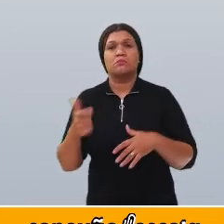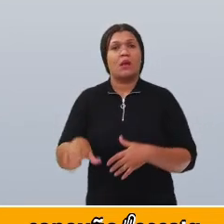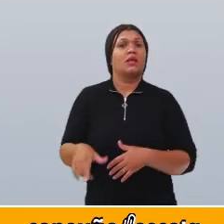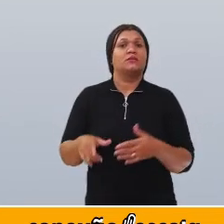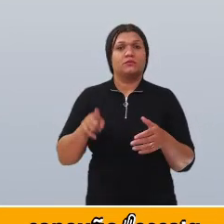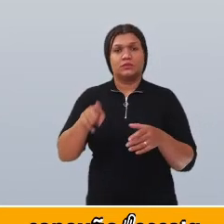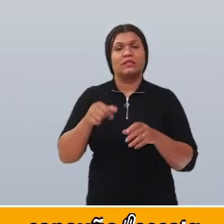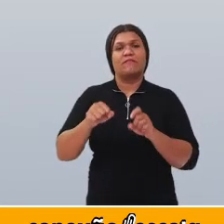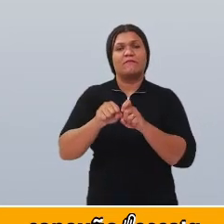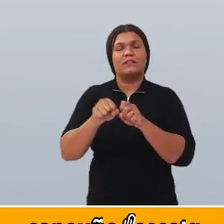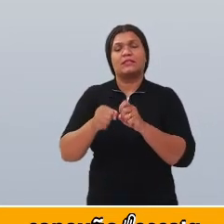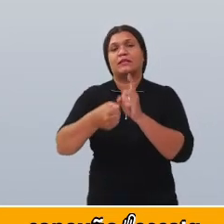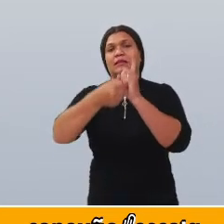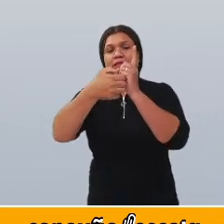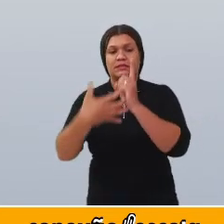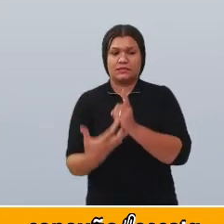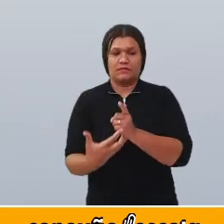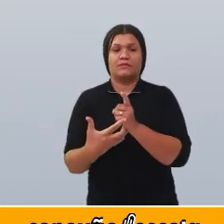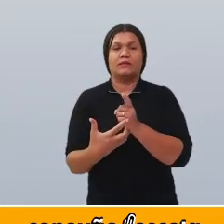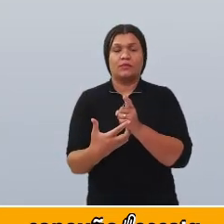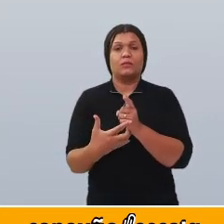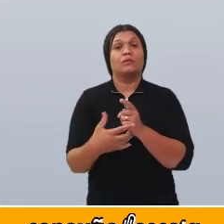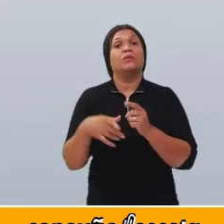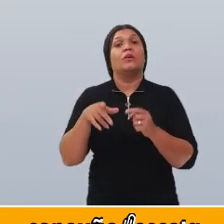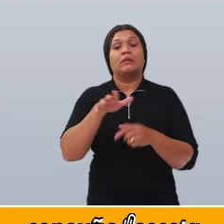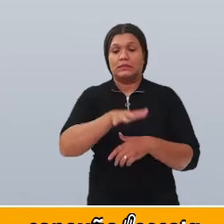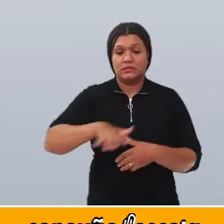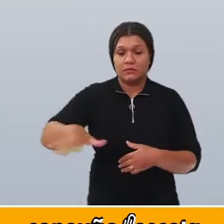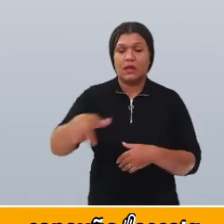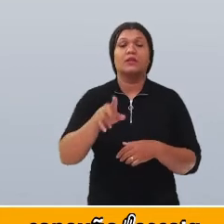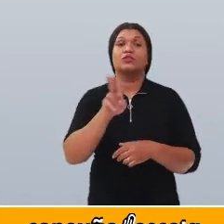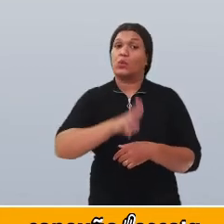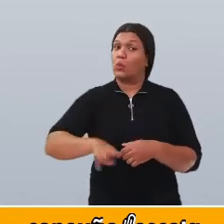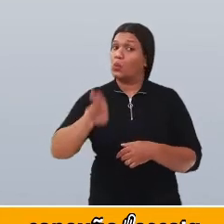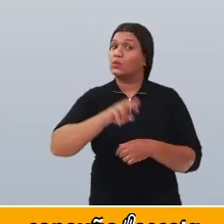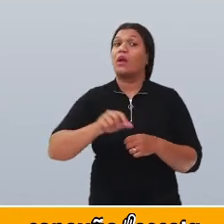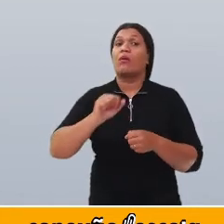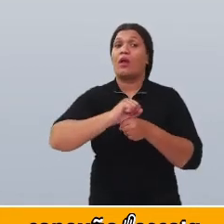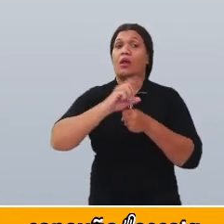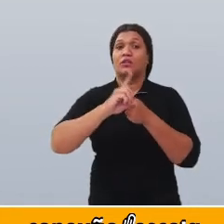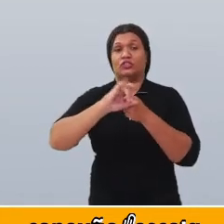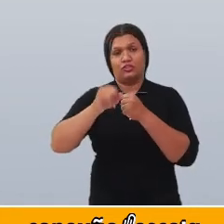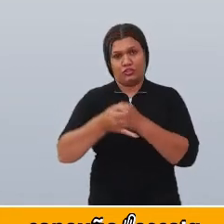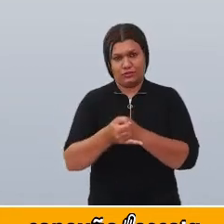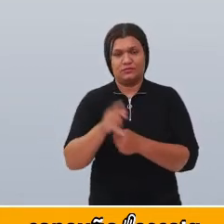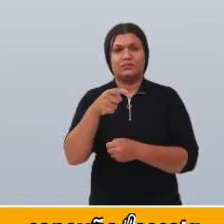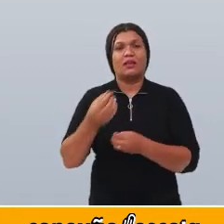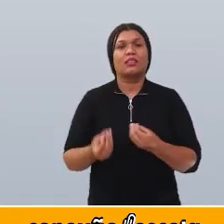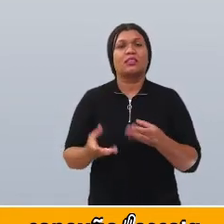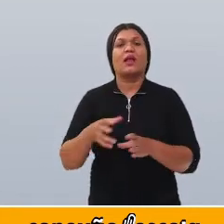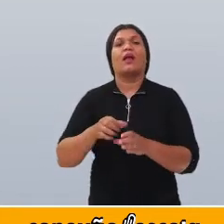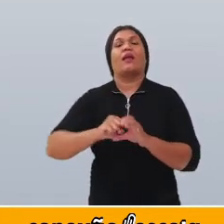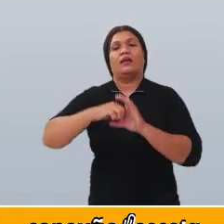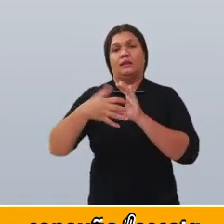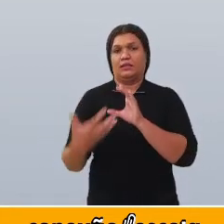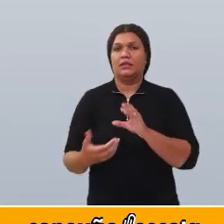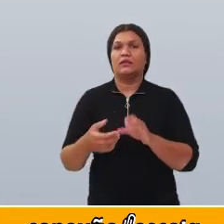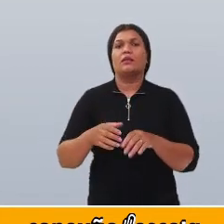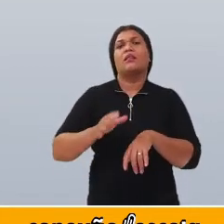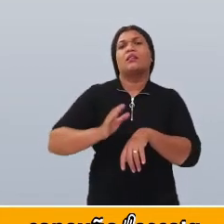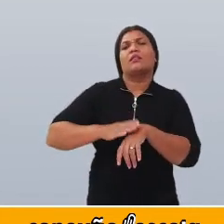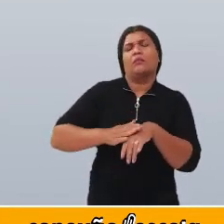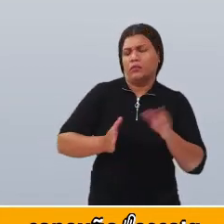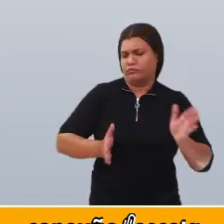esse espaço, para isso utilize adjetivos para caracterizá-lo. E em que tempo a história vai se